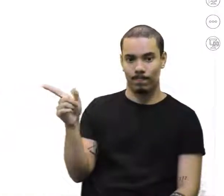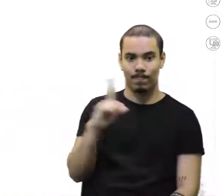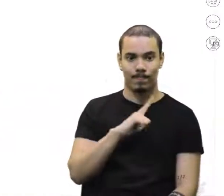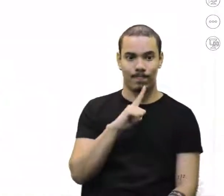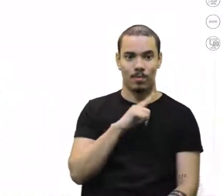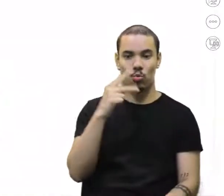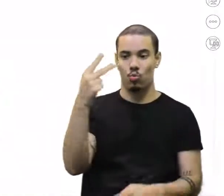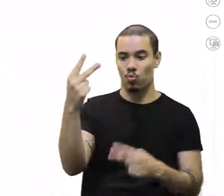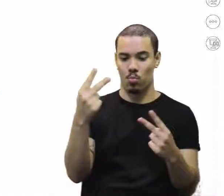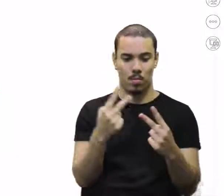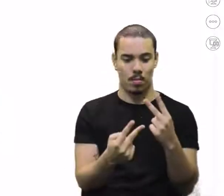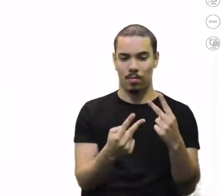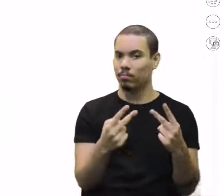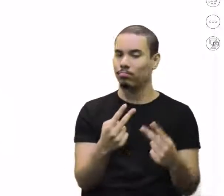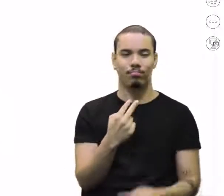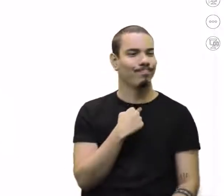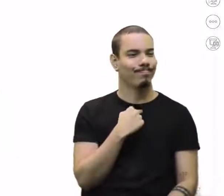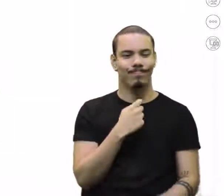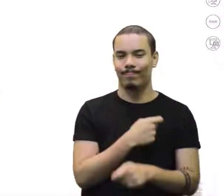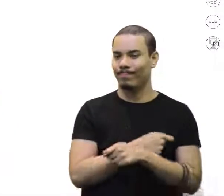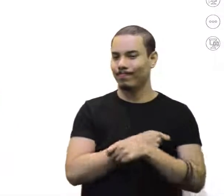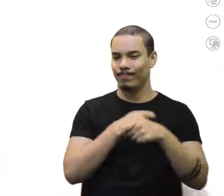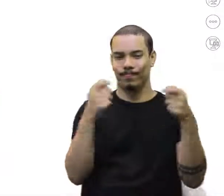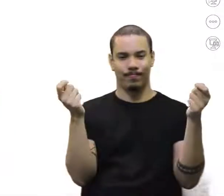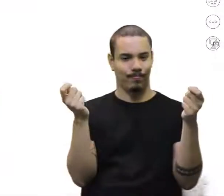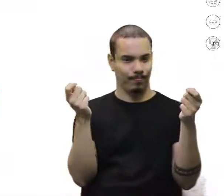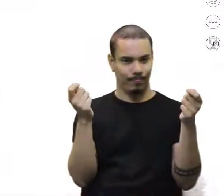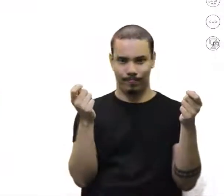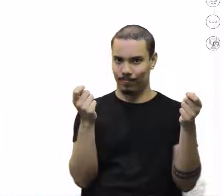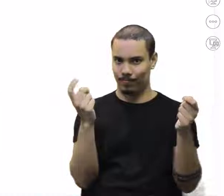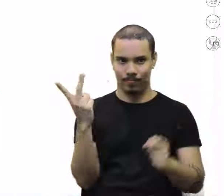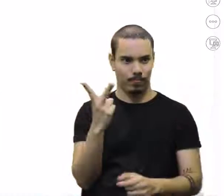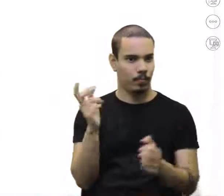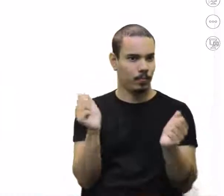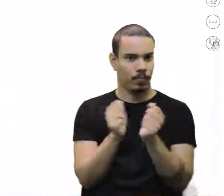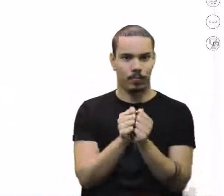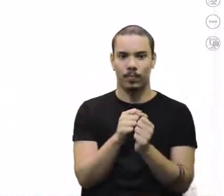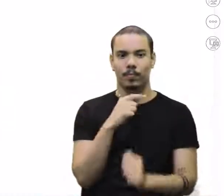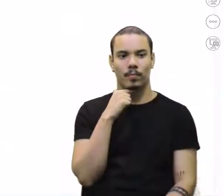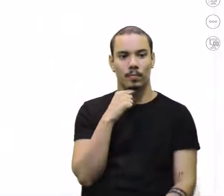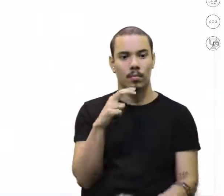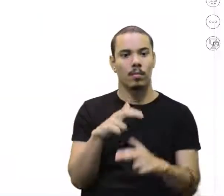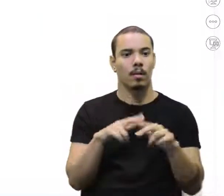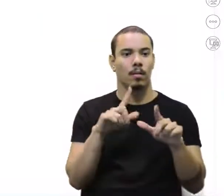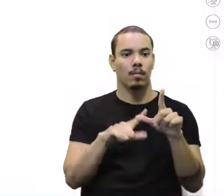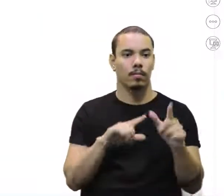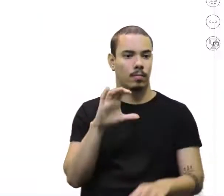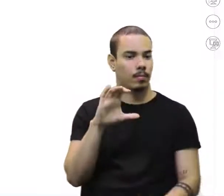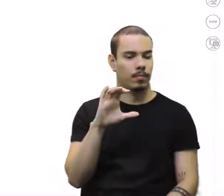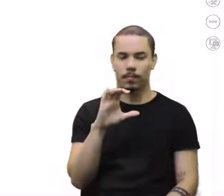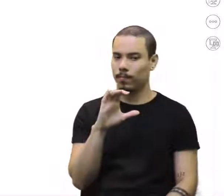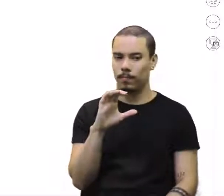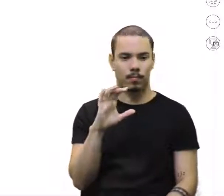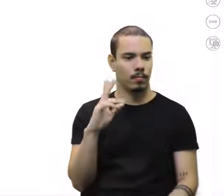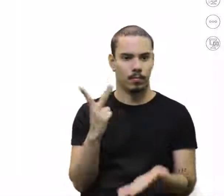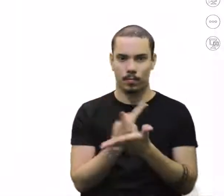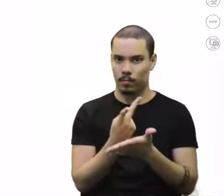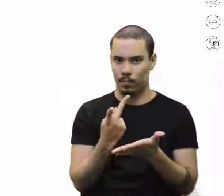ó. Então, não tem como ser aromática e saturada. Então, a letra C tá